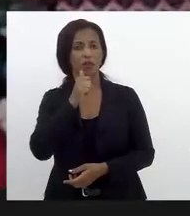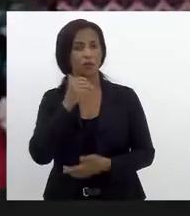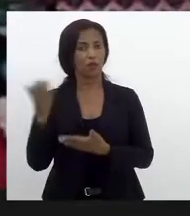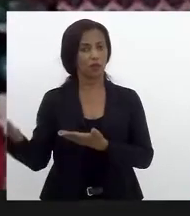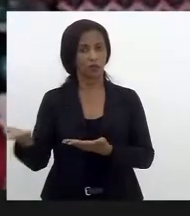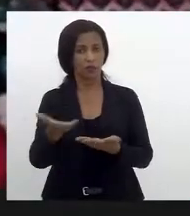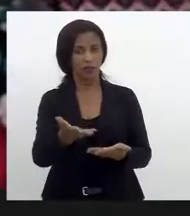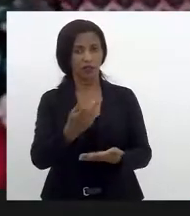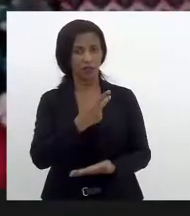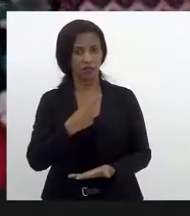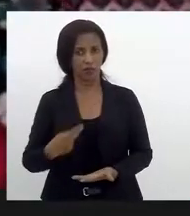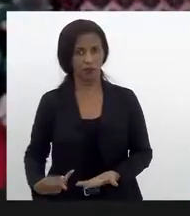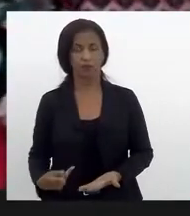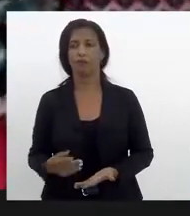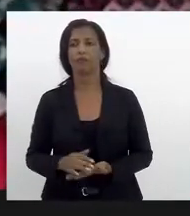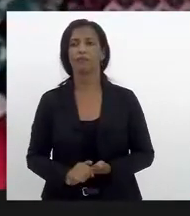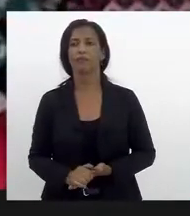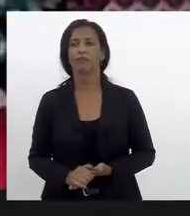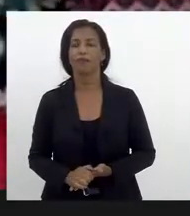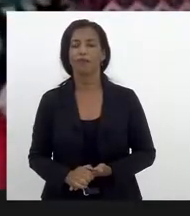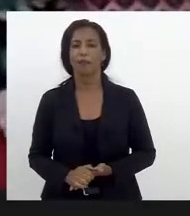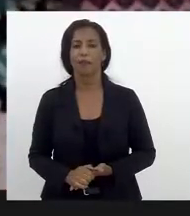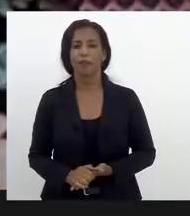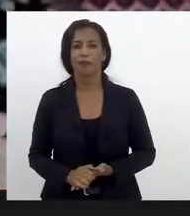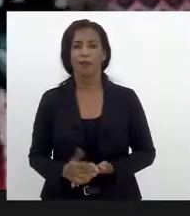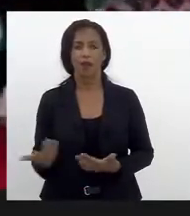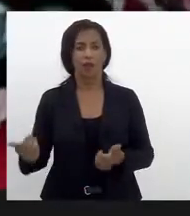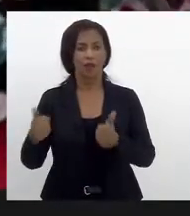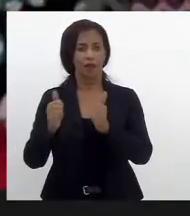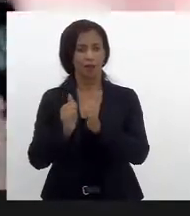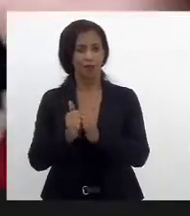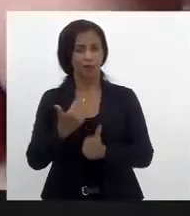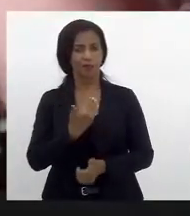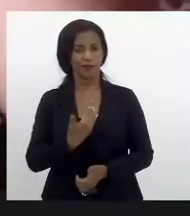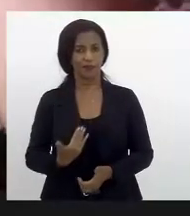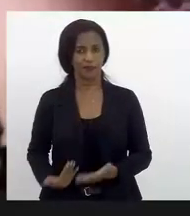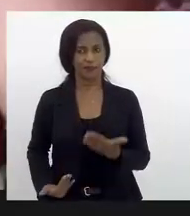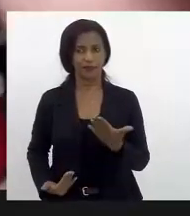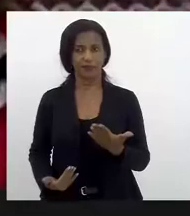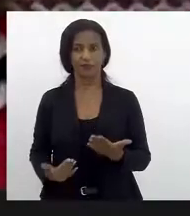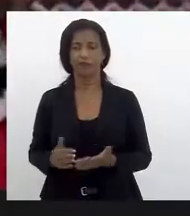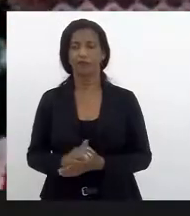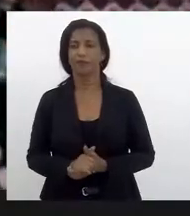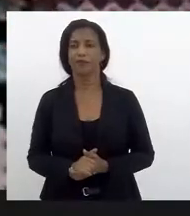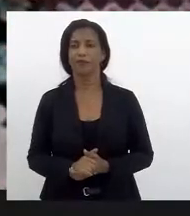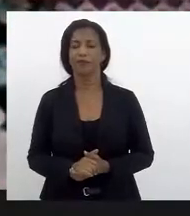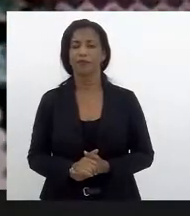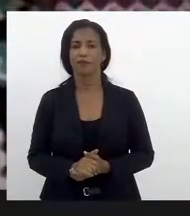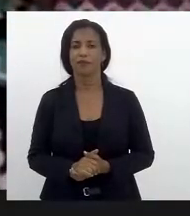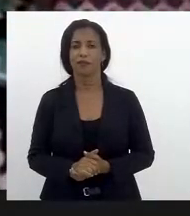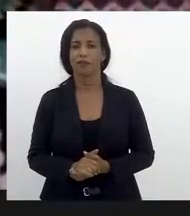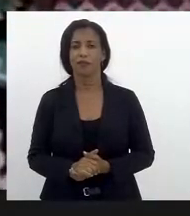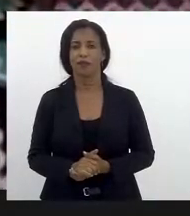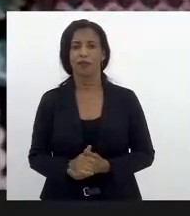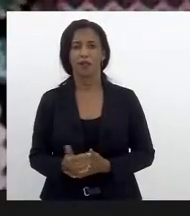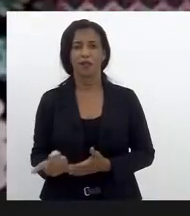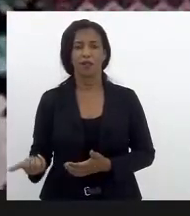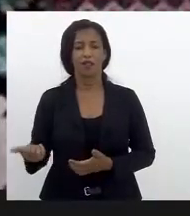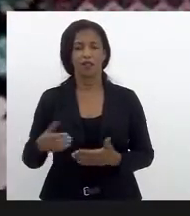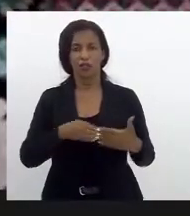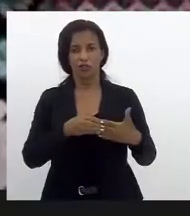senhor presidente Jair Bittencourt, queridíssimo companheiro presidente interino presidindo essa